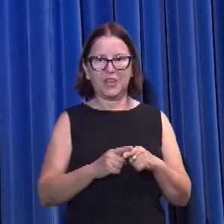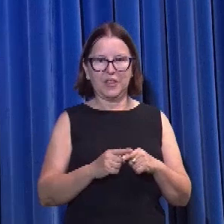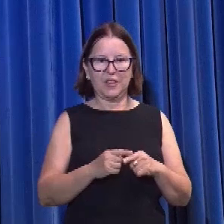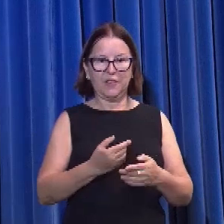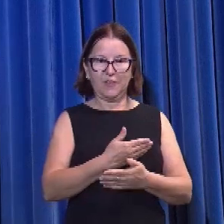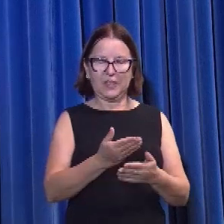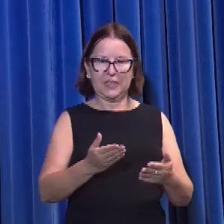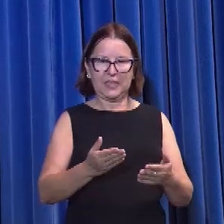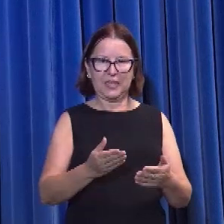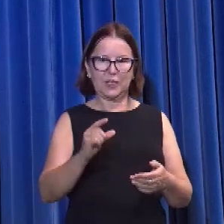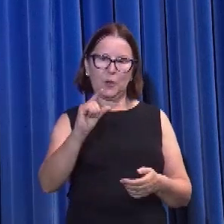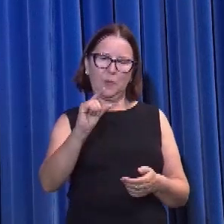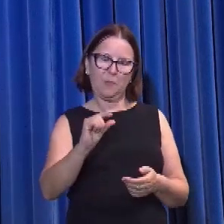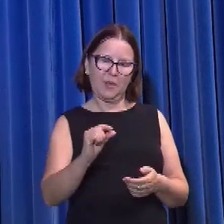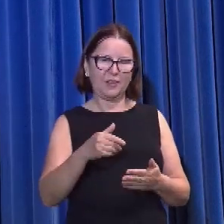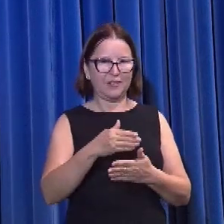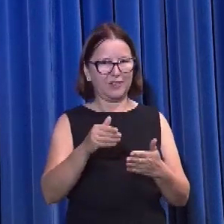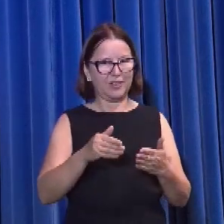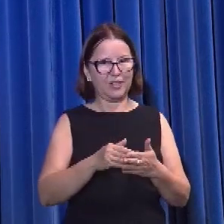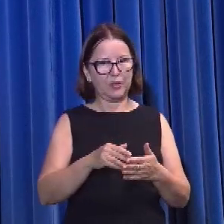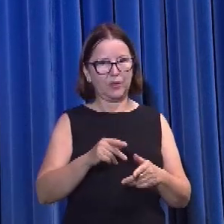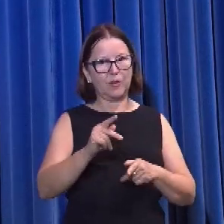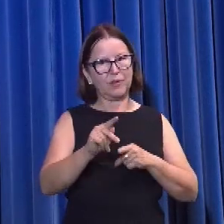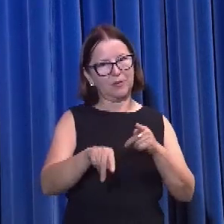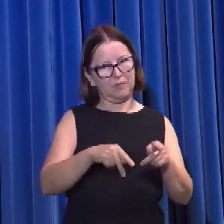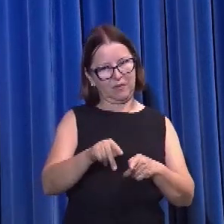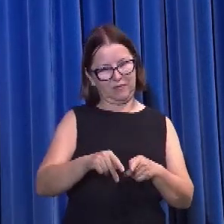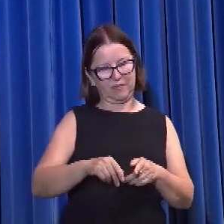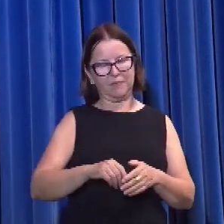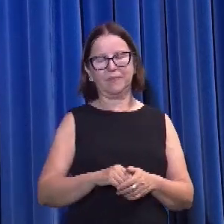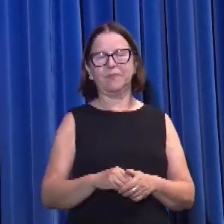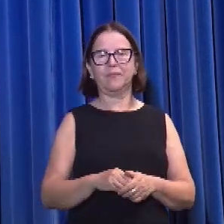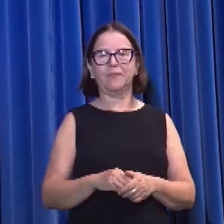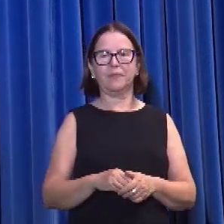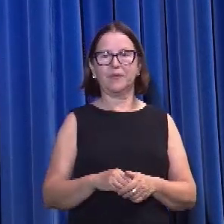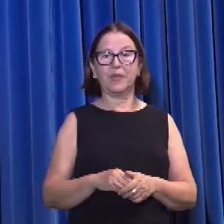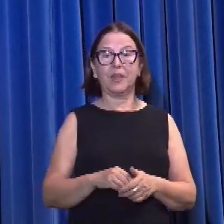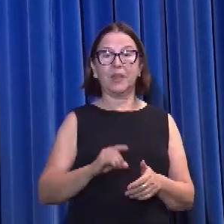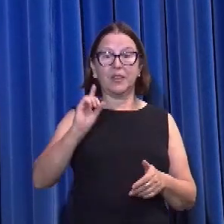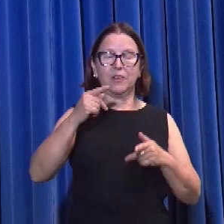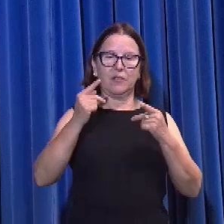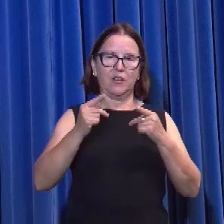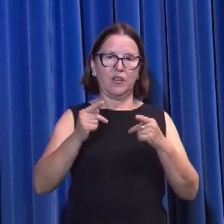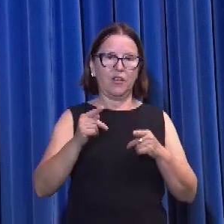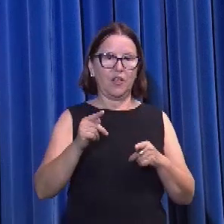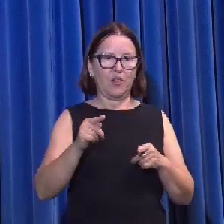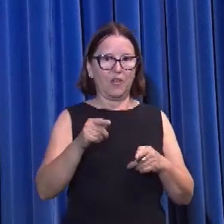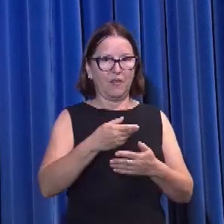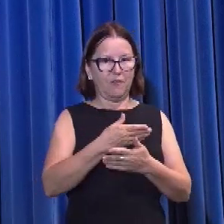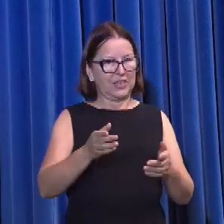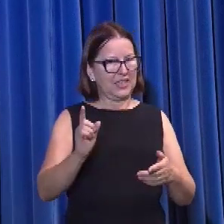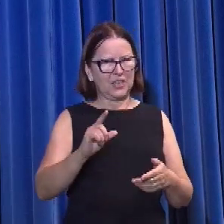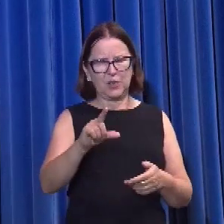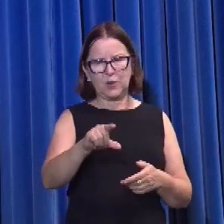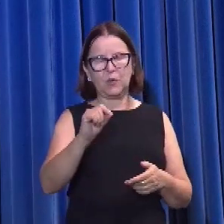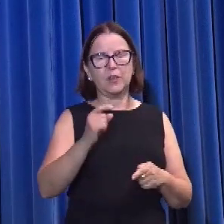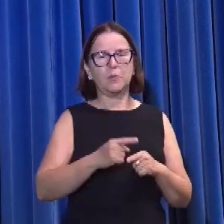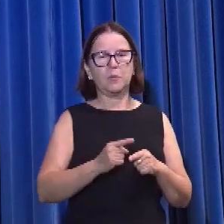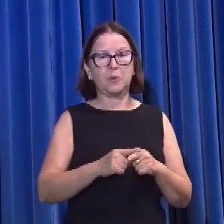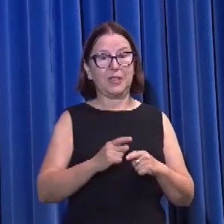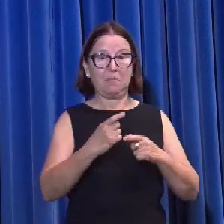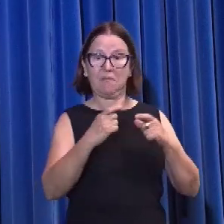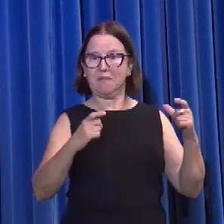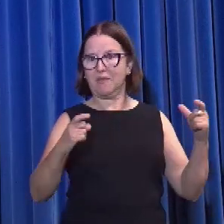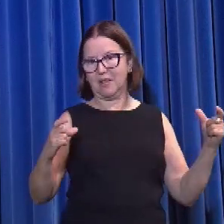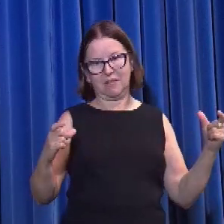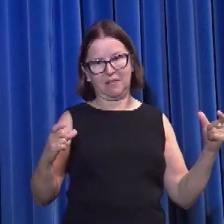povos. Aqui ele já vai mostrar aqui. Vocês não foram escolhidos porque vocês eram